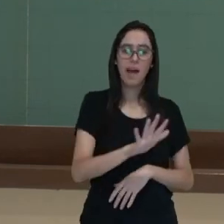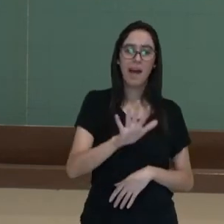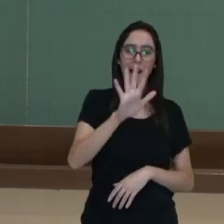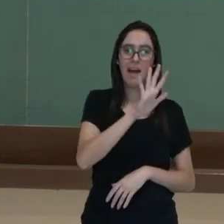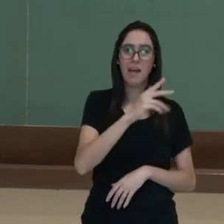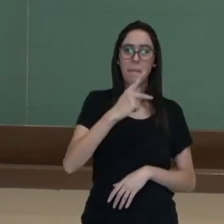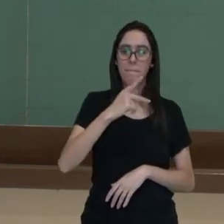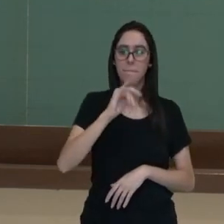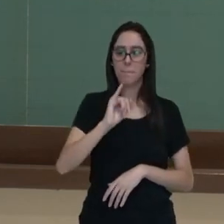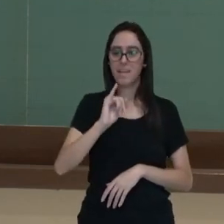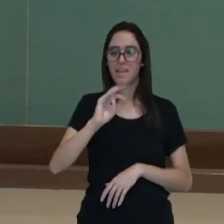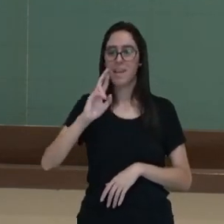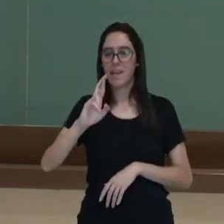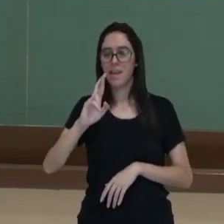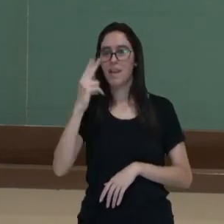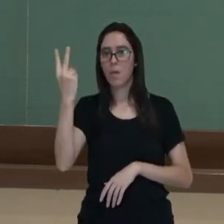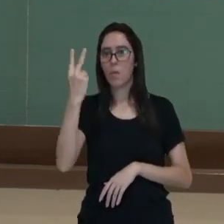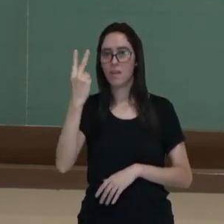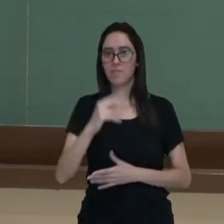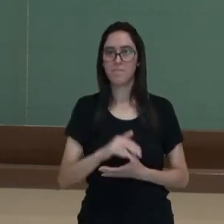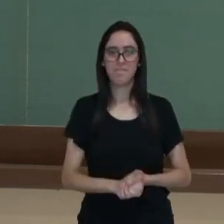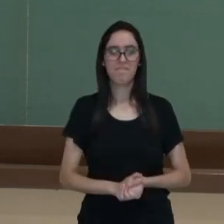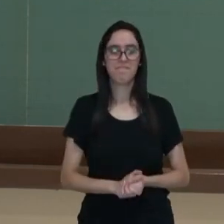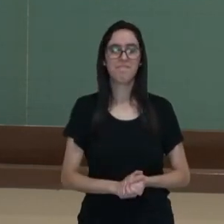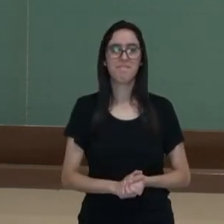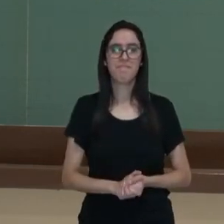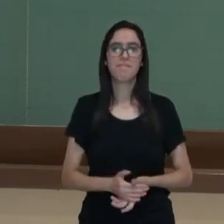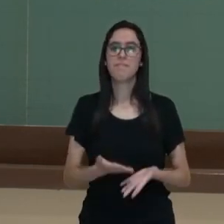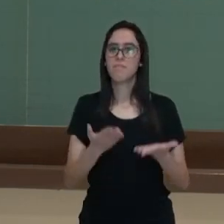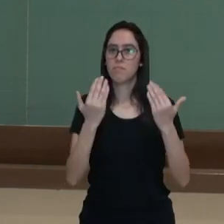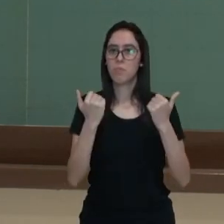quadrado. Ok? Então, vamos lá.